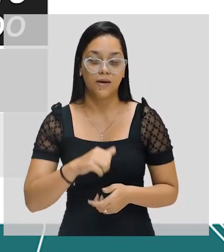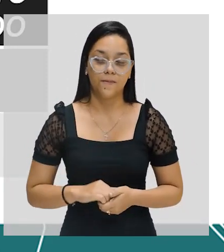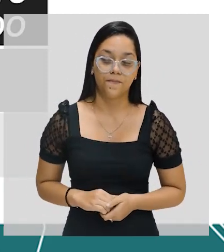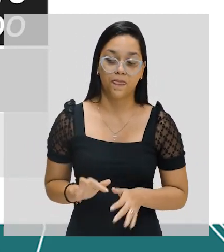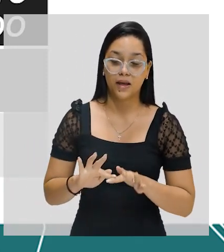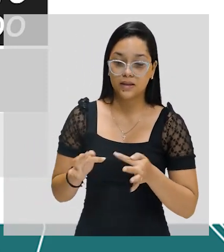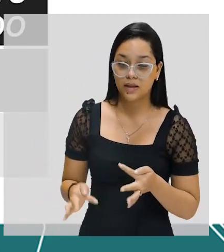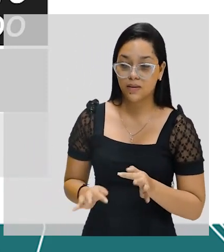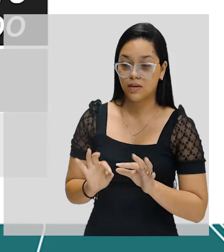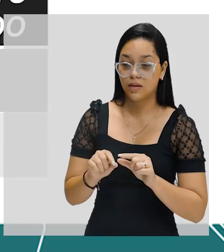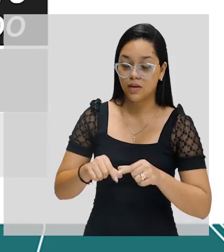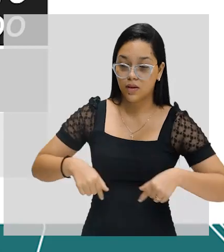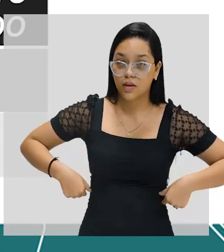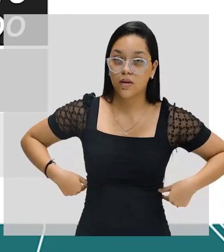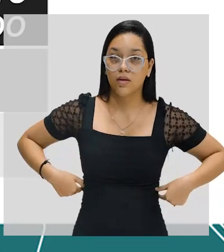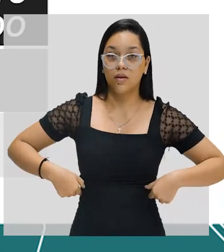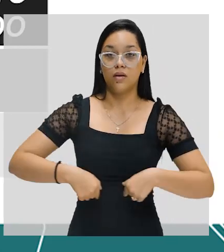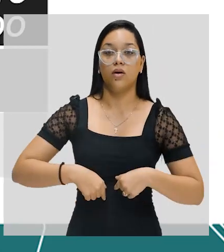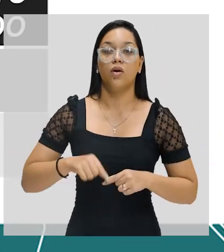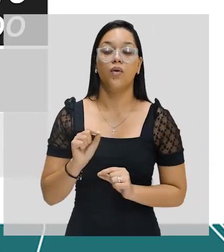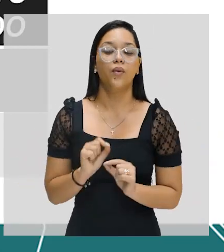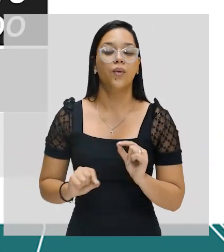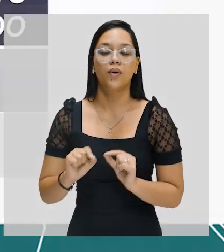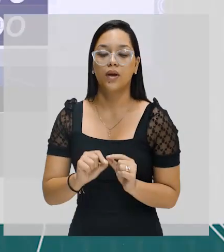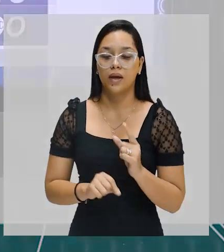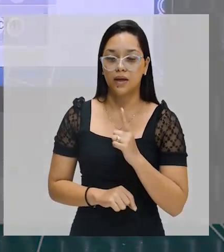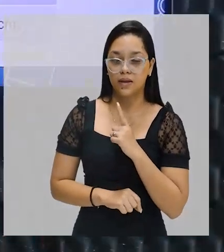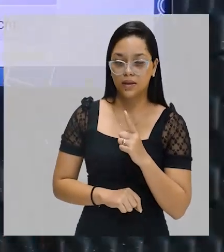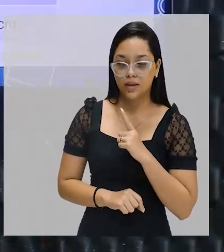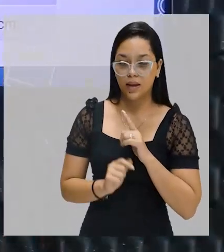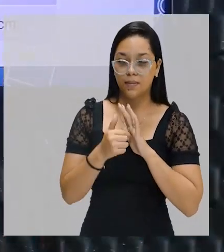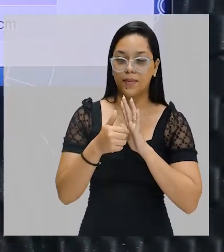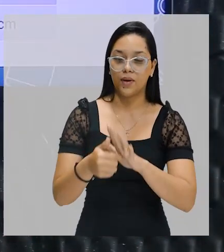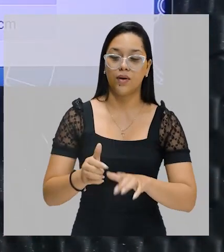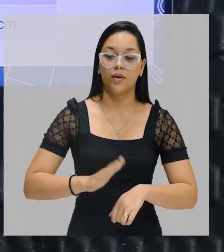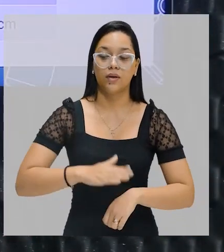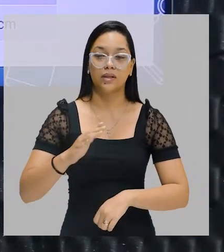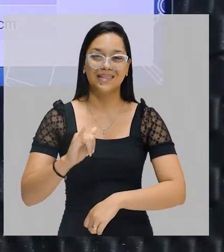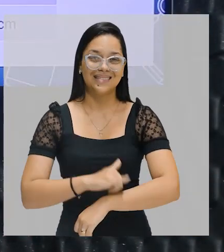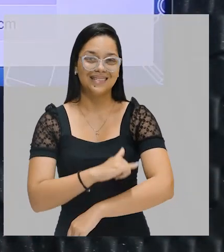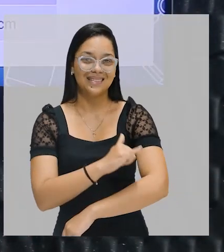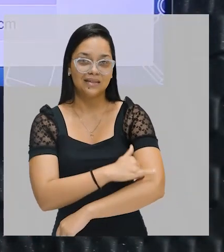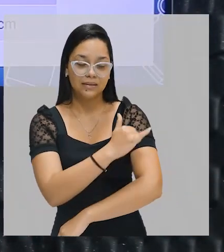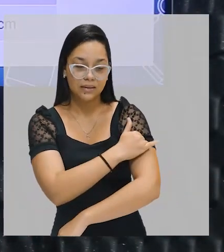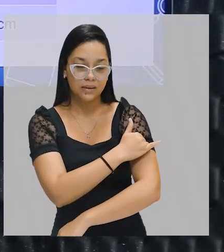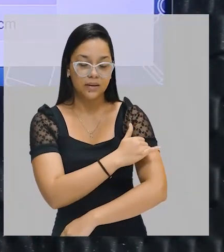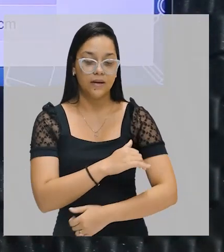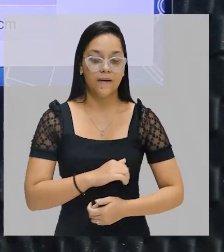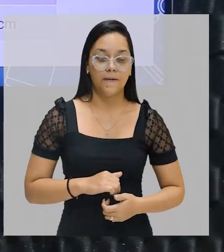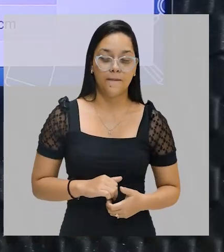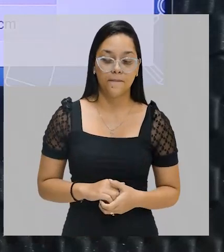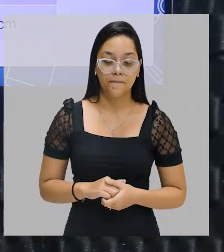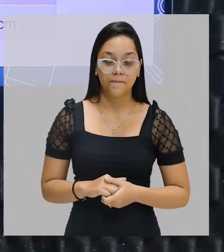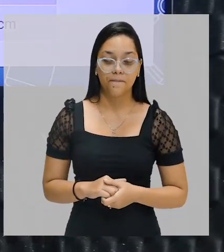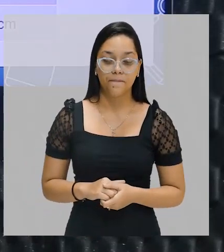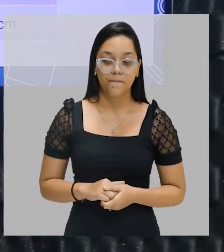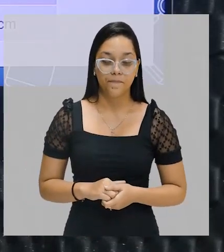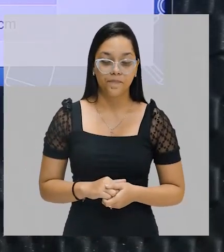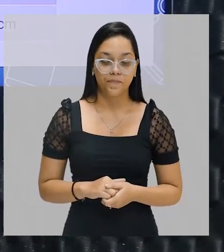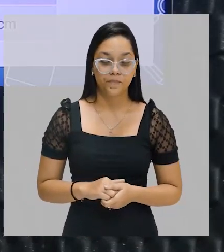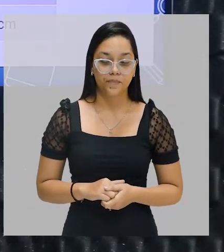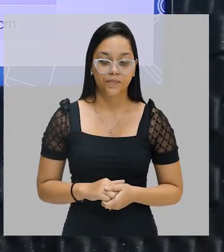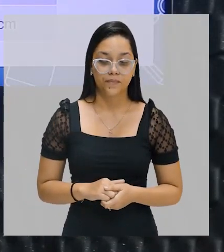A simples medida da circunferência abdominal também é considerada indicador do risco de complicações